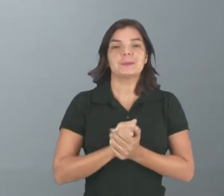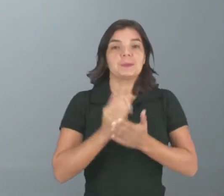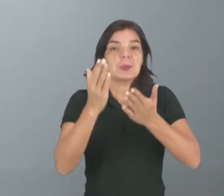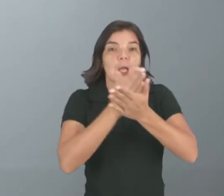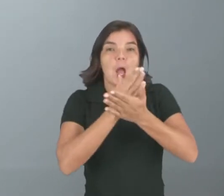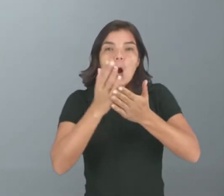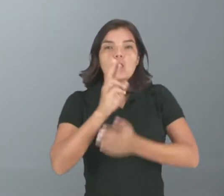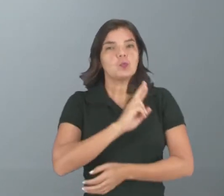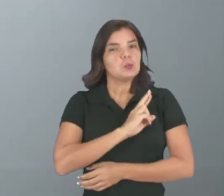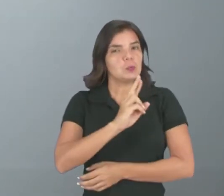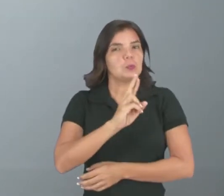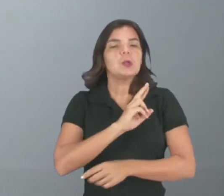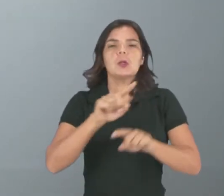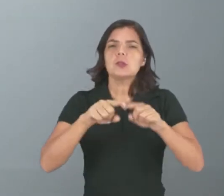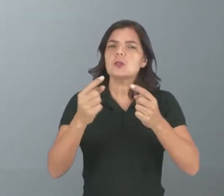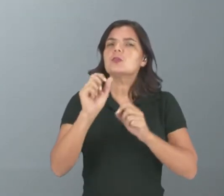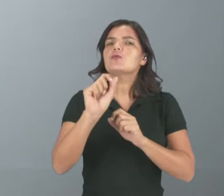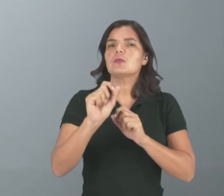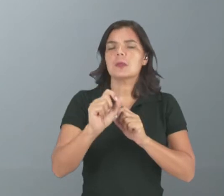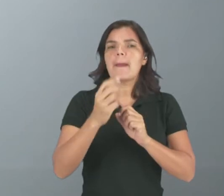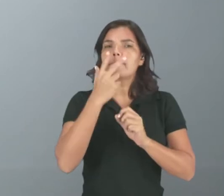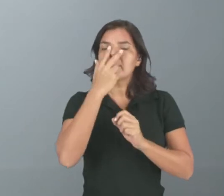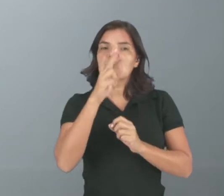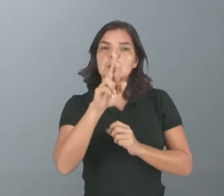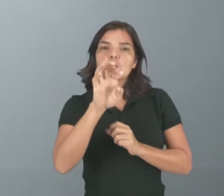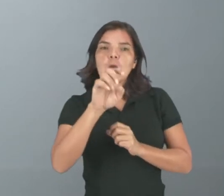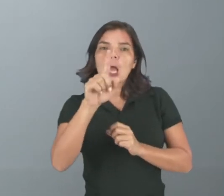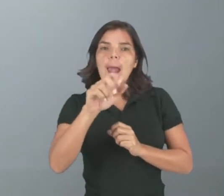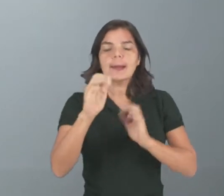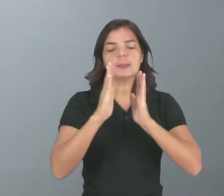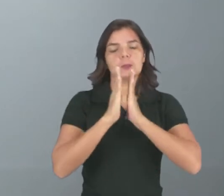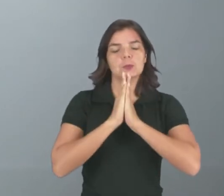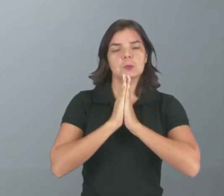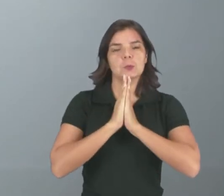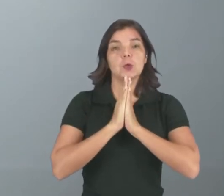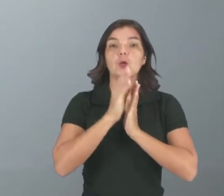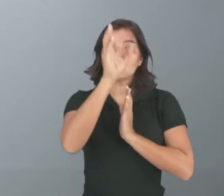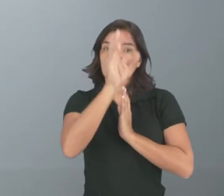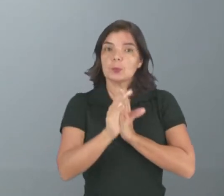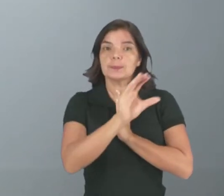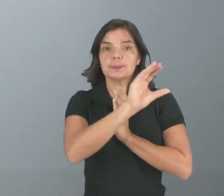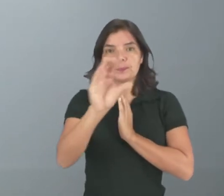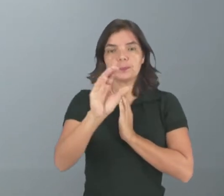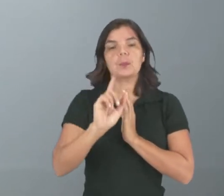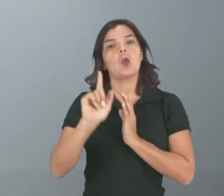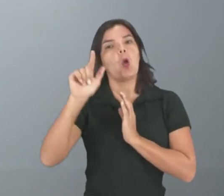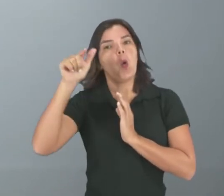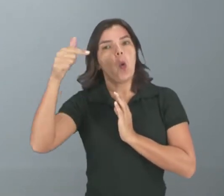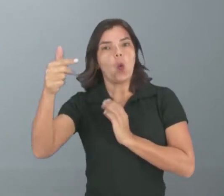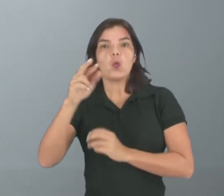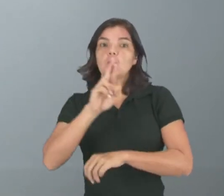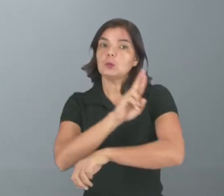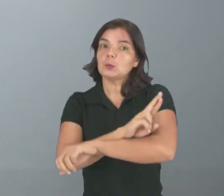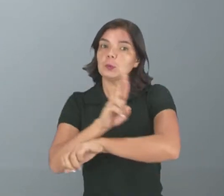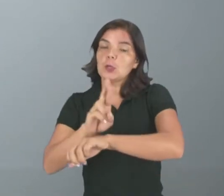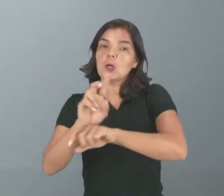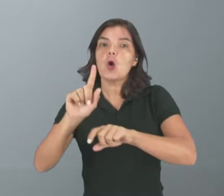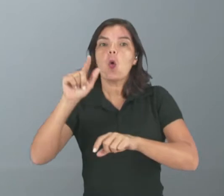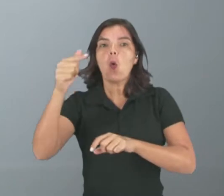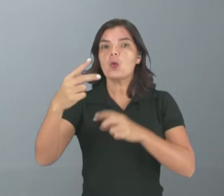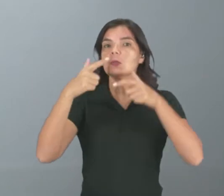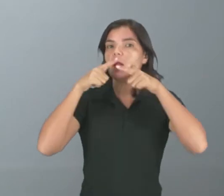algumas religiões, as pessoas chamam isso de reza, né? No caso do catolicismo. Outras religiões usam